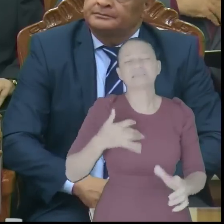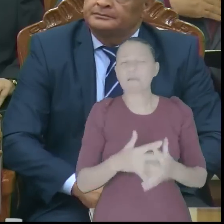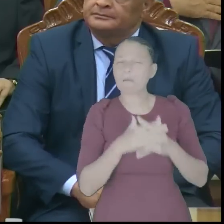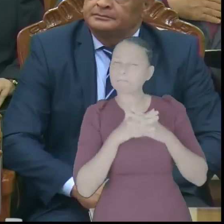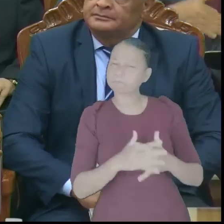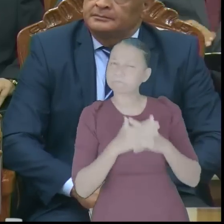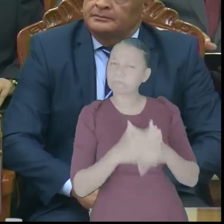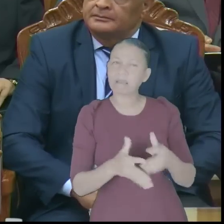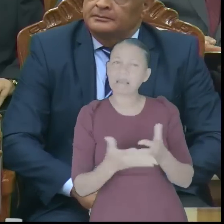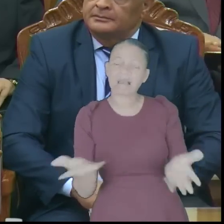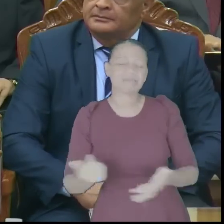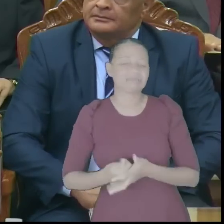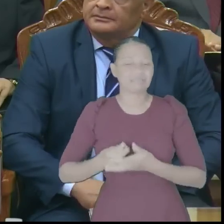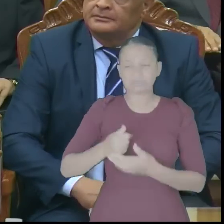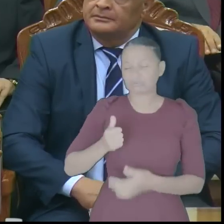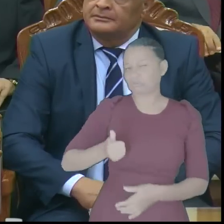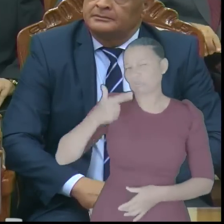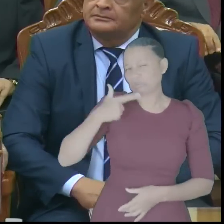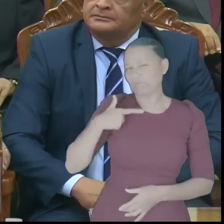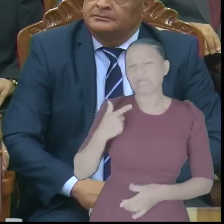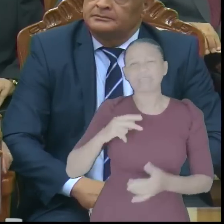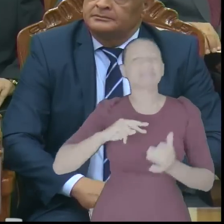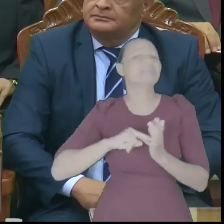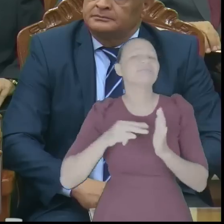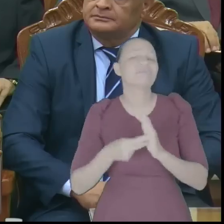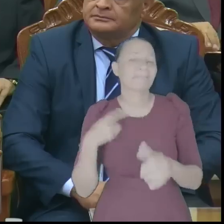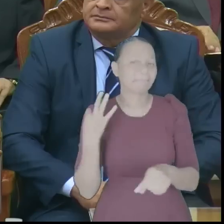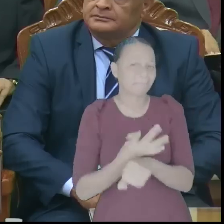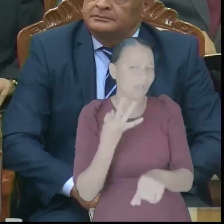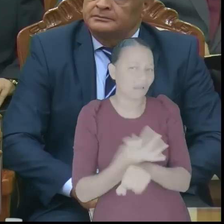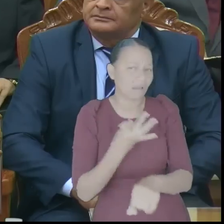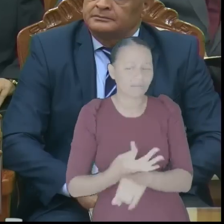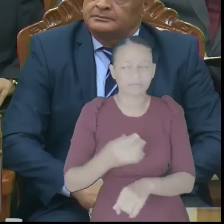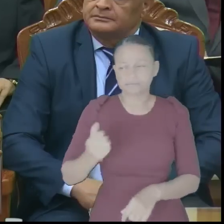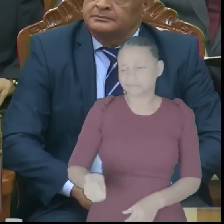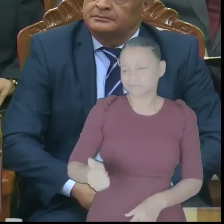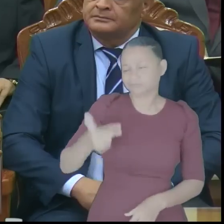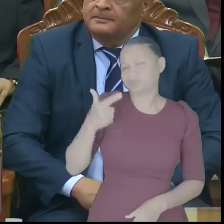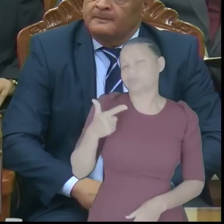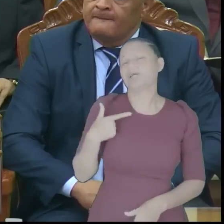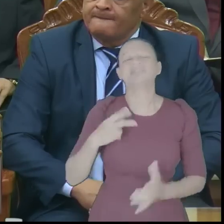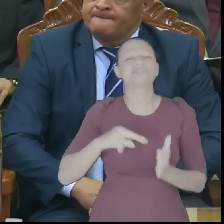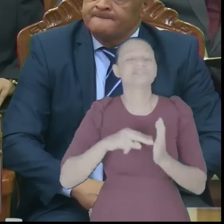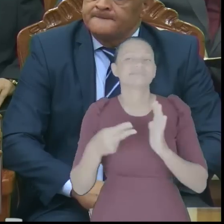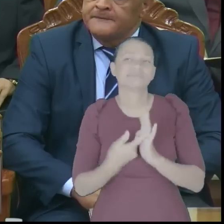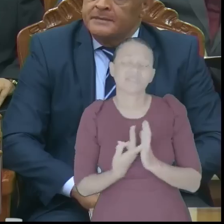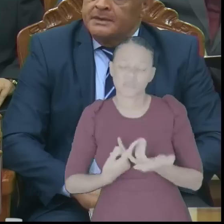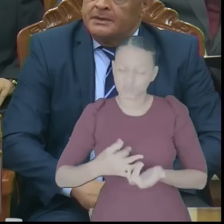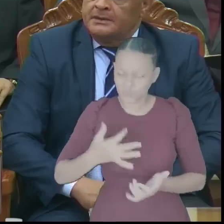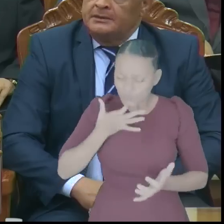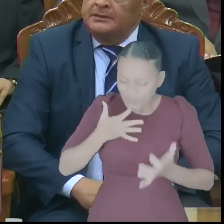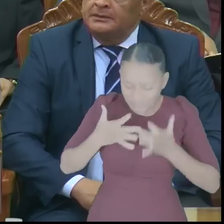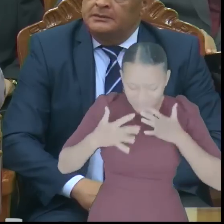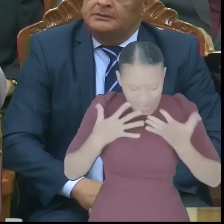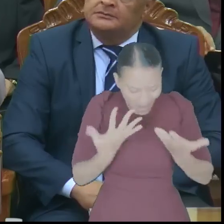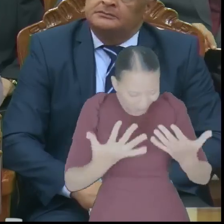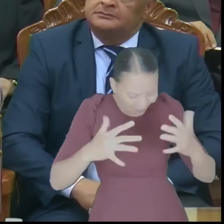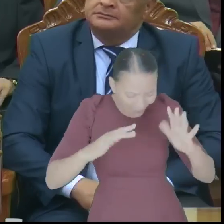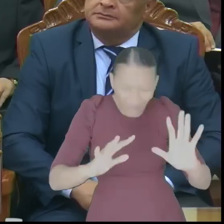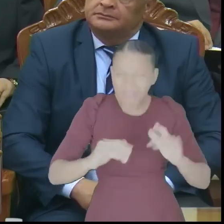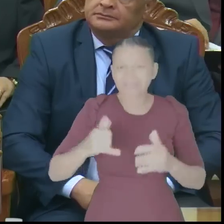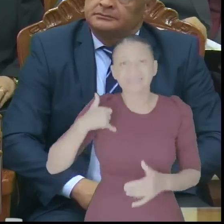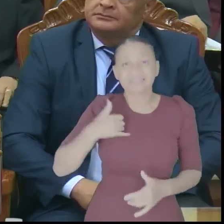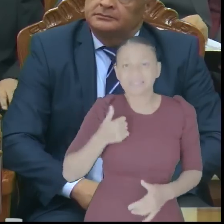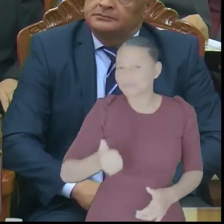é a idade da pirraça, 12 anos é a idade em que a pessoa ainda está se procurando, se descobrir. E aos 12 anos